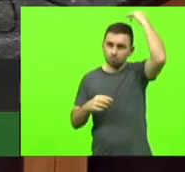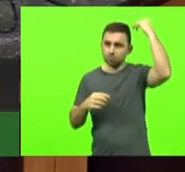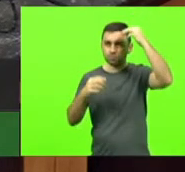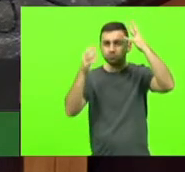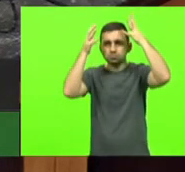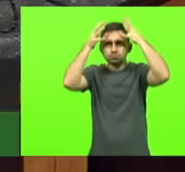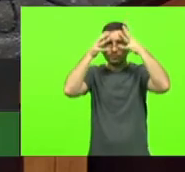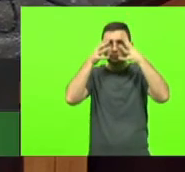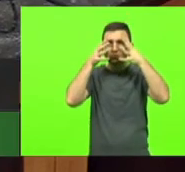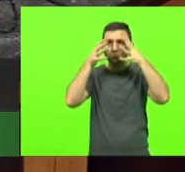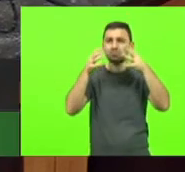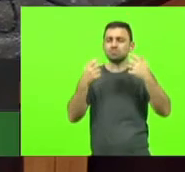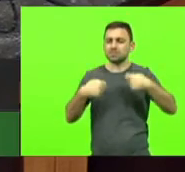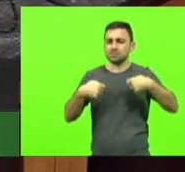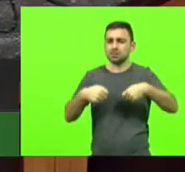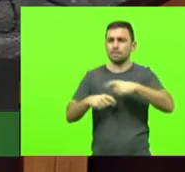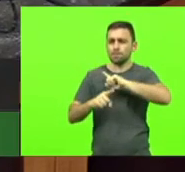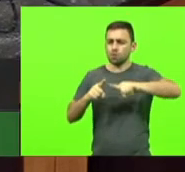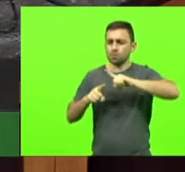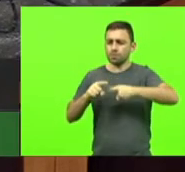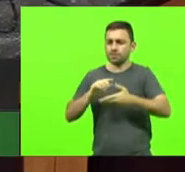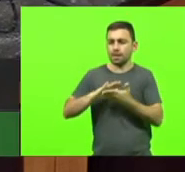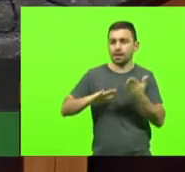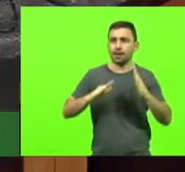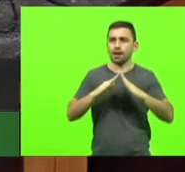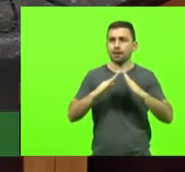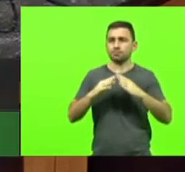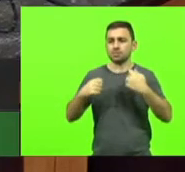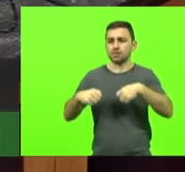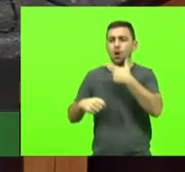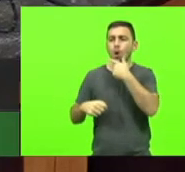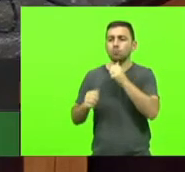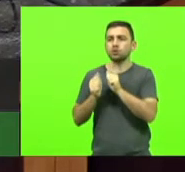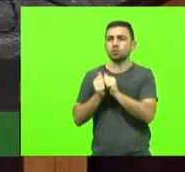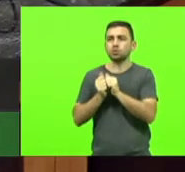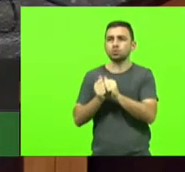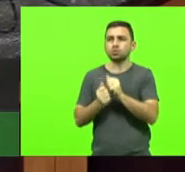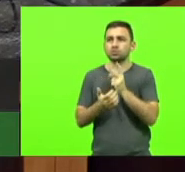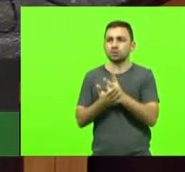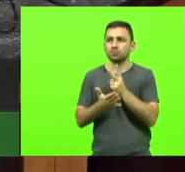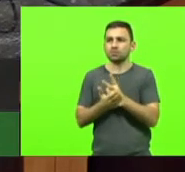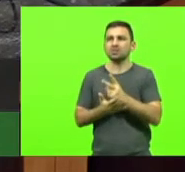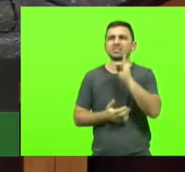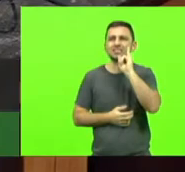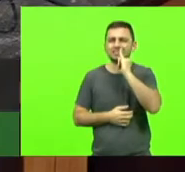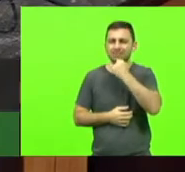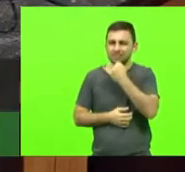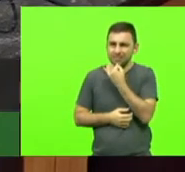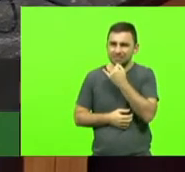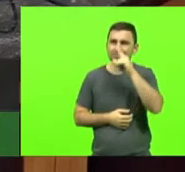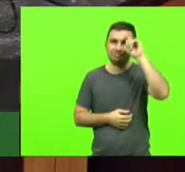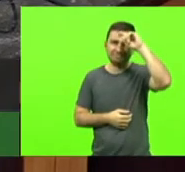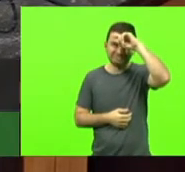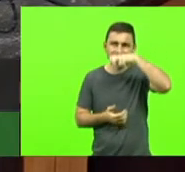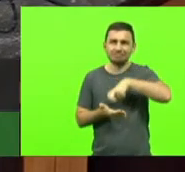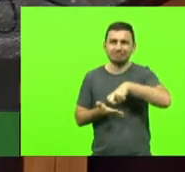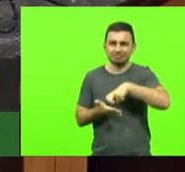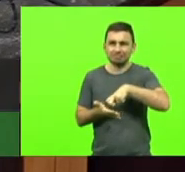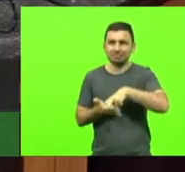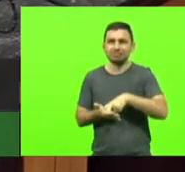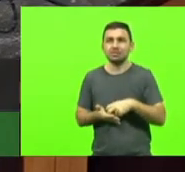de sair de casa sem um guardião masculino. Olha, isso é triste e penoso. A violação das